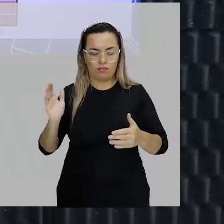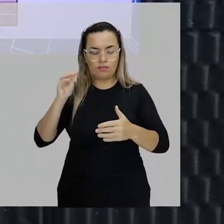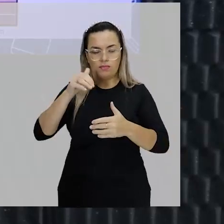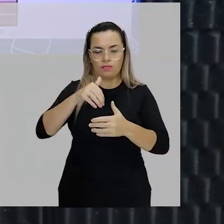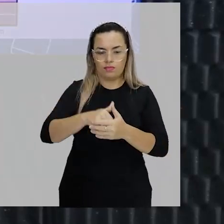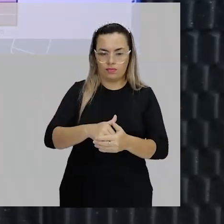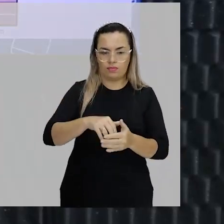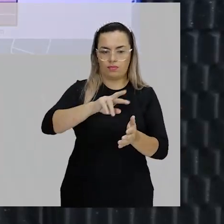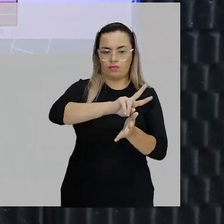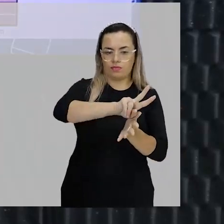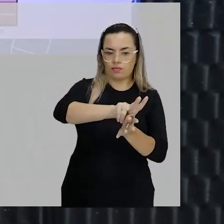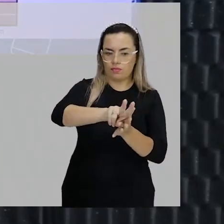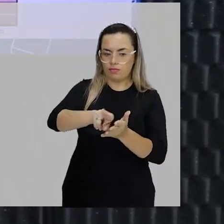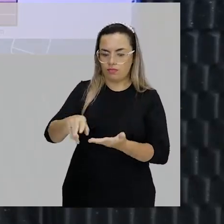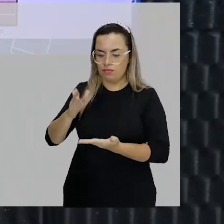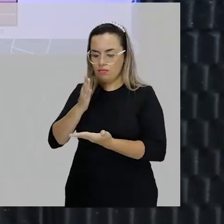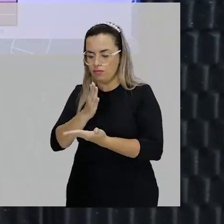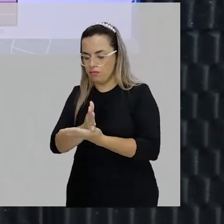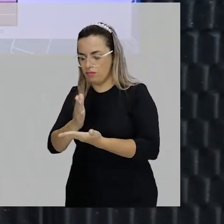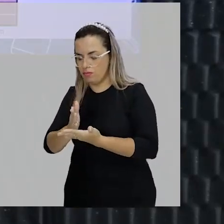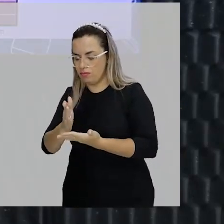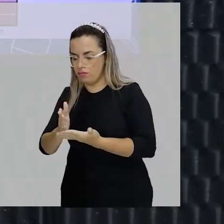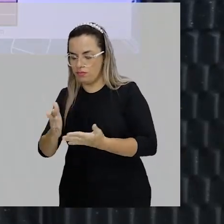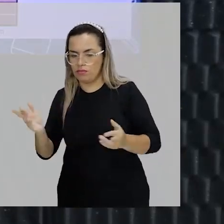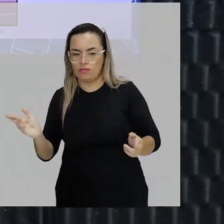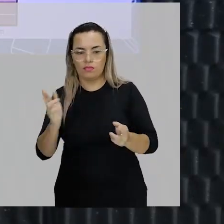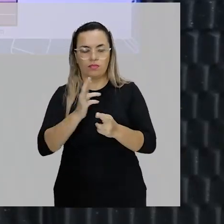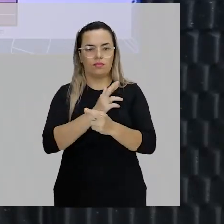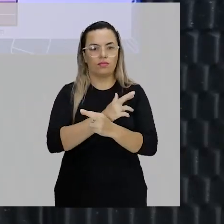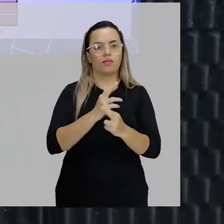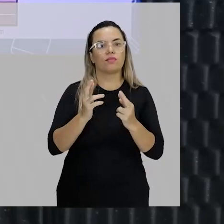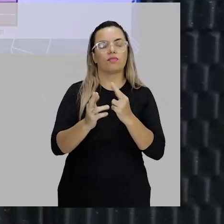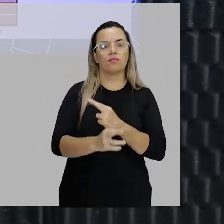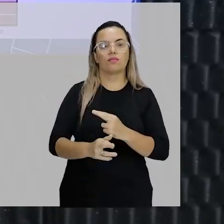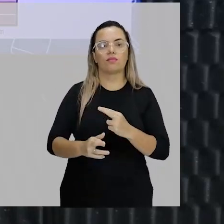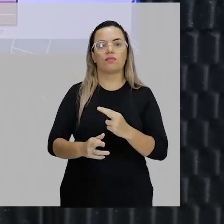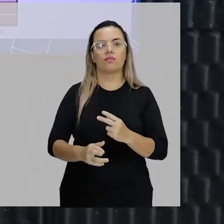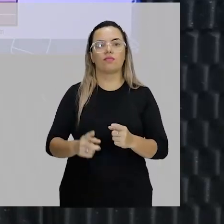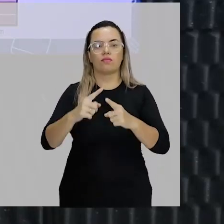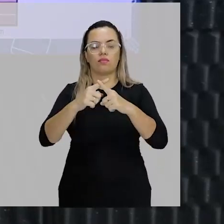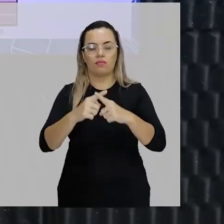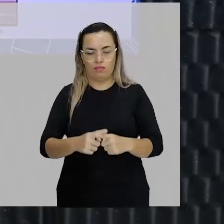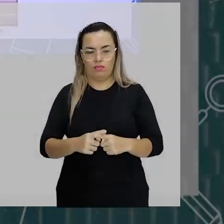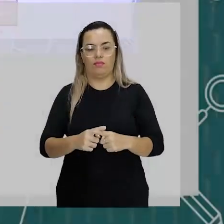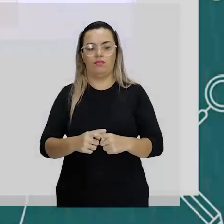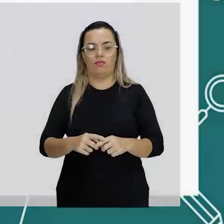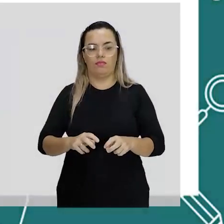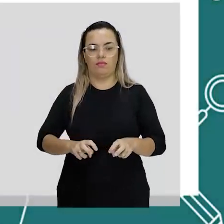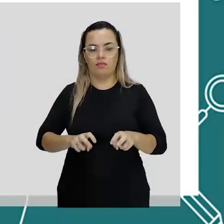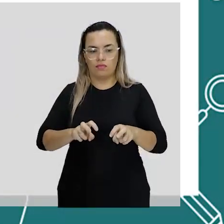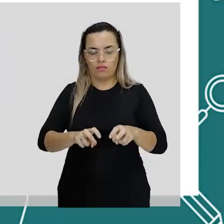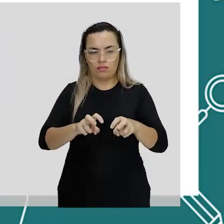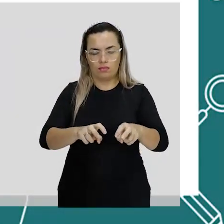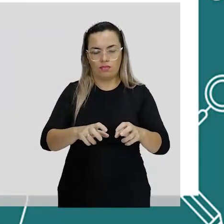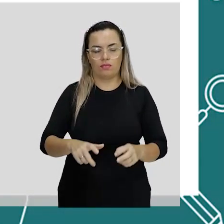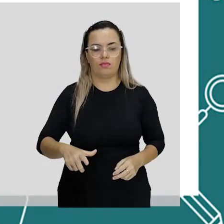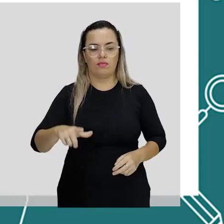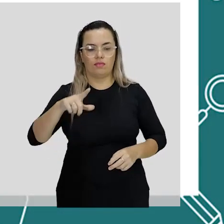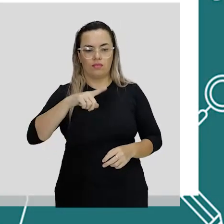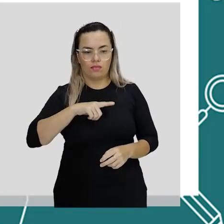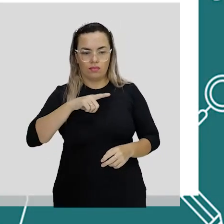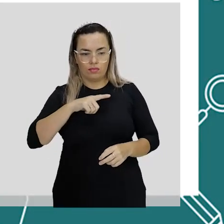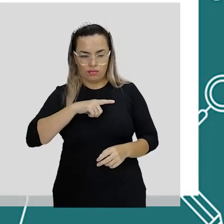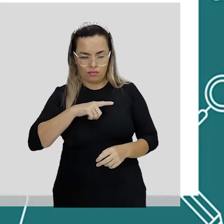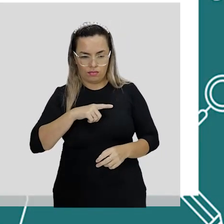existem várias subdivisões relacionadas às provas de atletismo que acontecem hoje, tá? Existem as